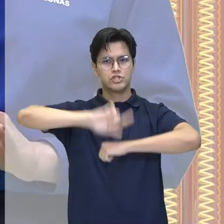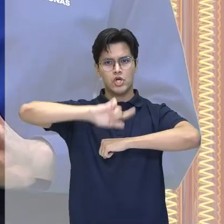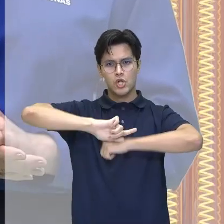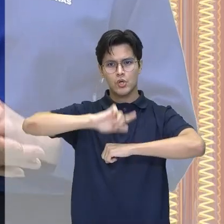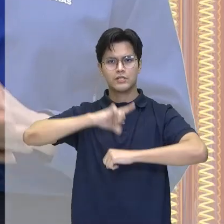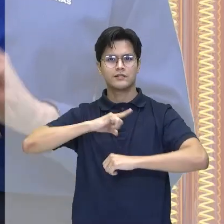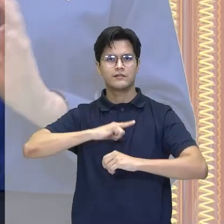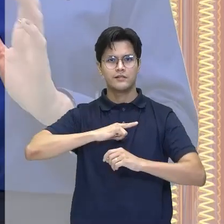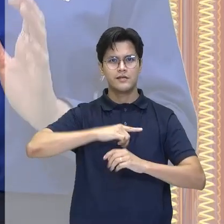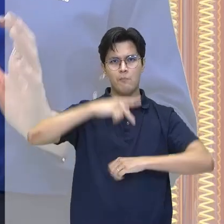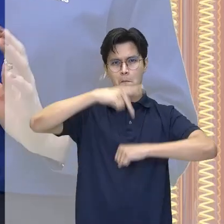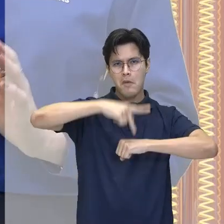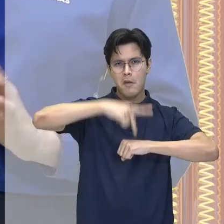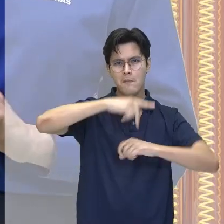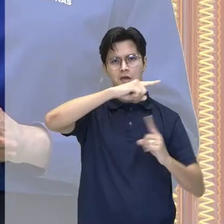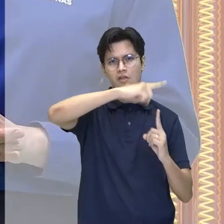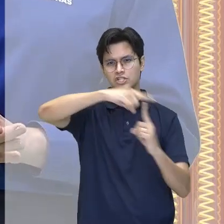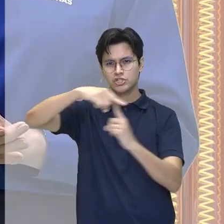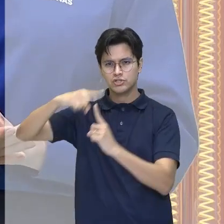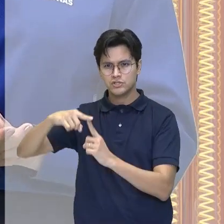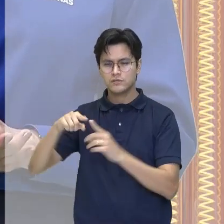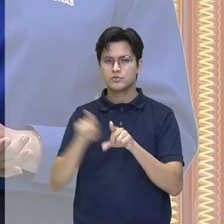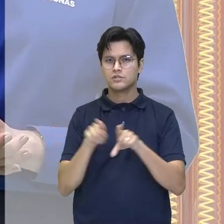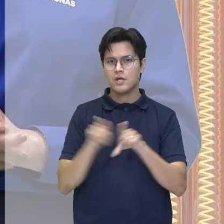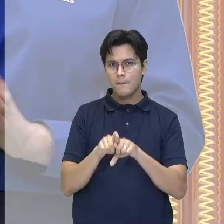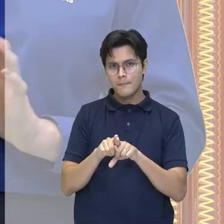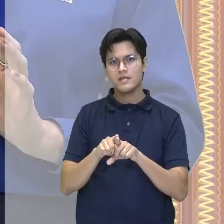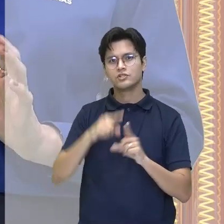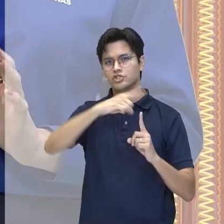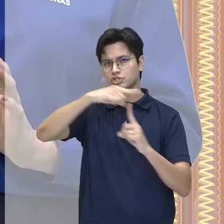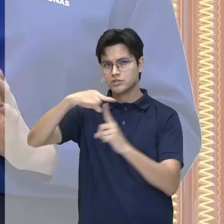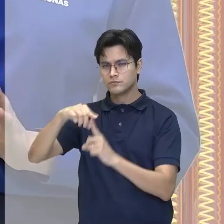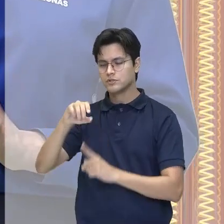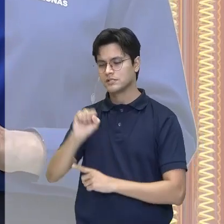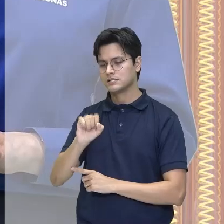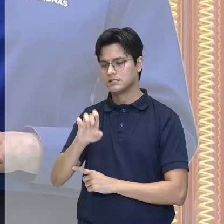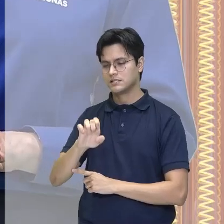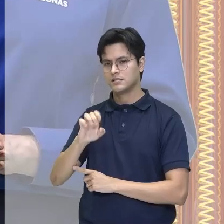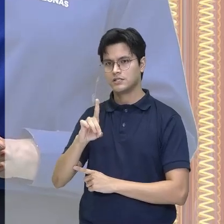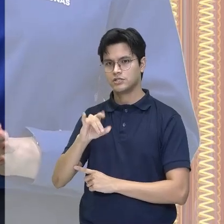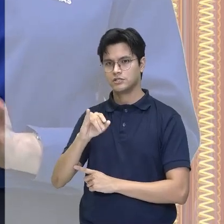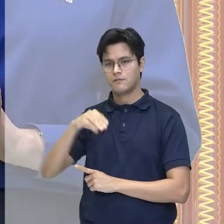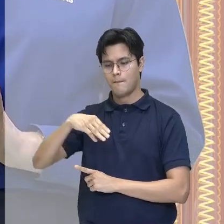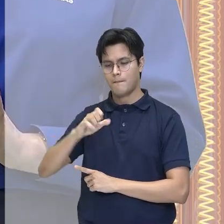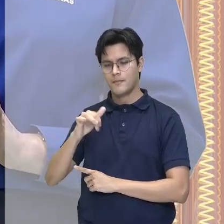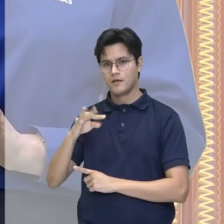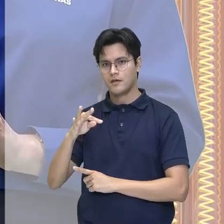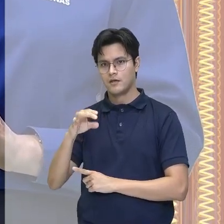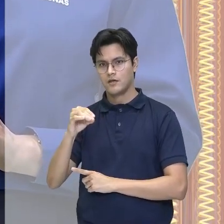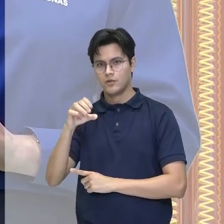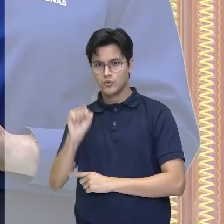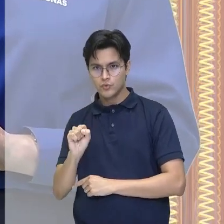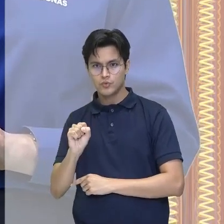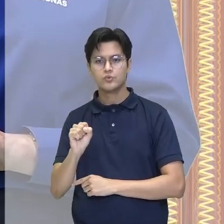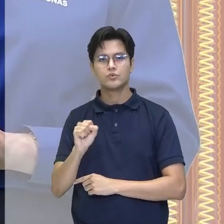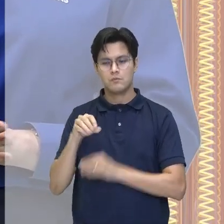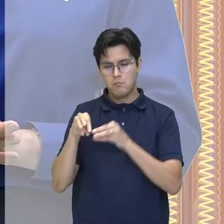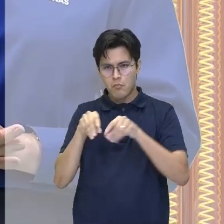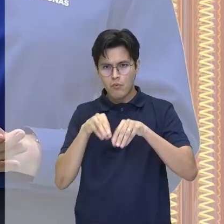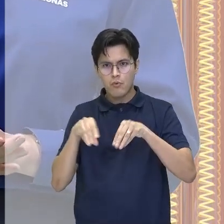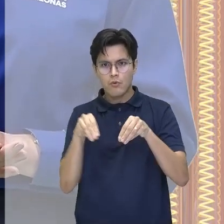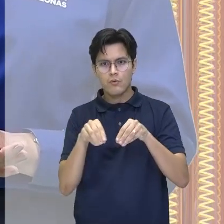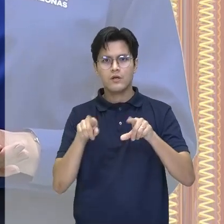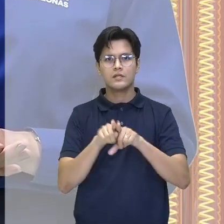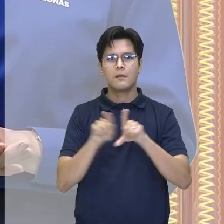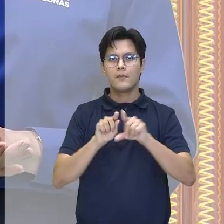tipos de rochas, os sedimentos que vão se diferenciar, a questão da altitude, né, de cada um desses relevos,